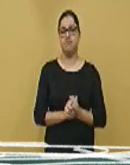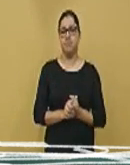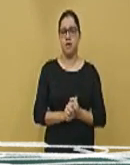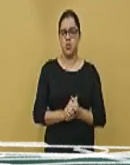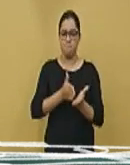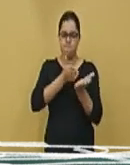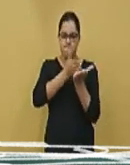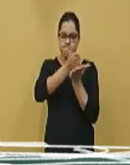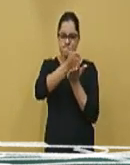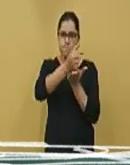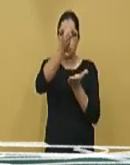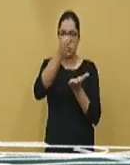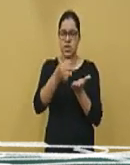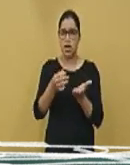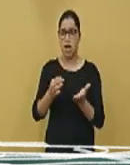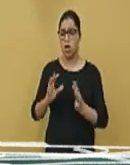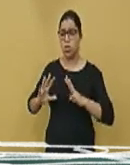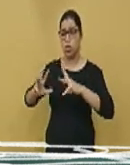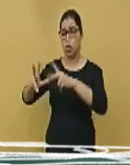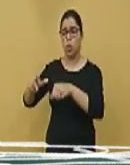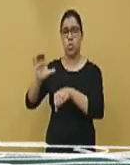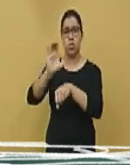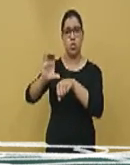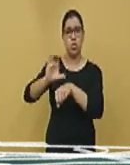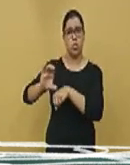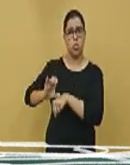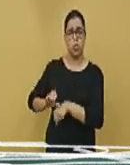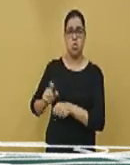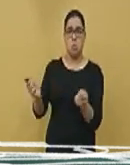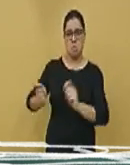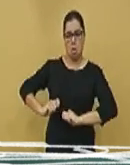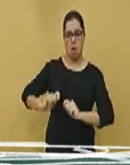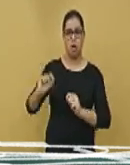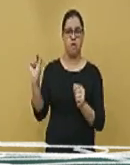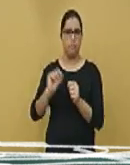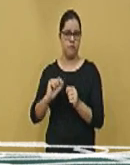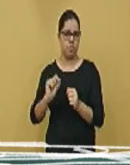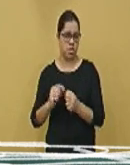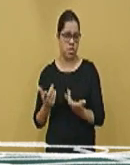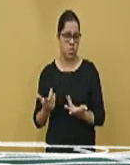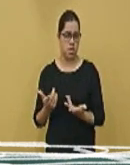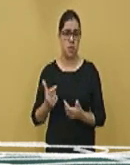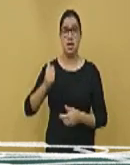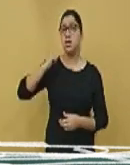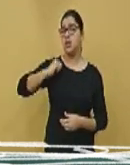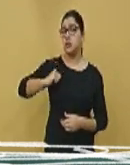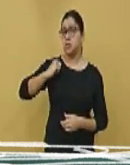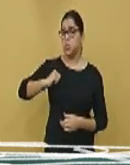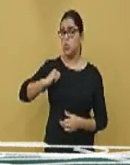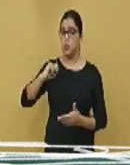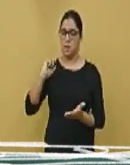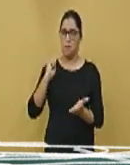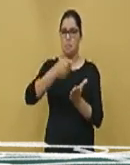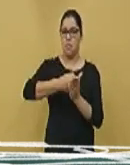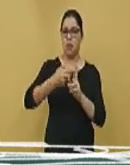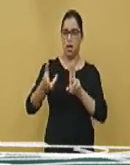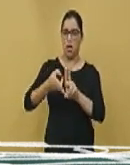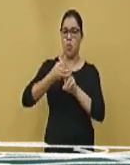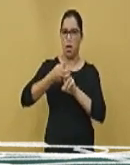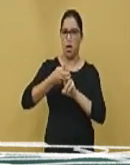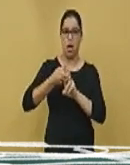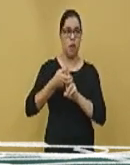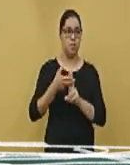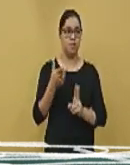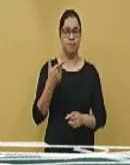direcionada, porque não são todos os cursos que nós vamos poder fazer. As bolsas que a UAB paga, infelizmente, eu acho que nós não